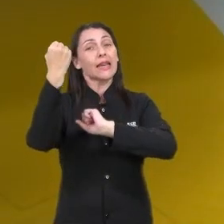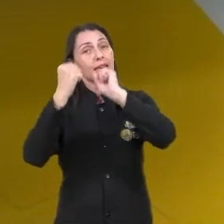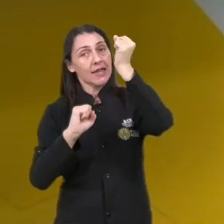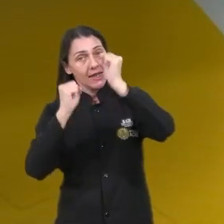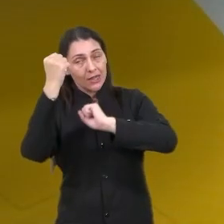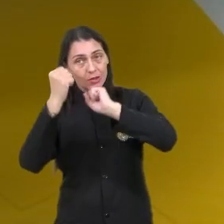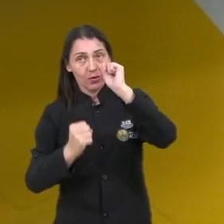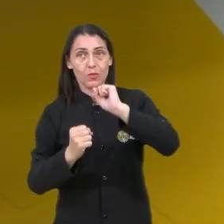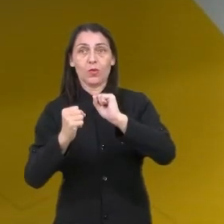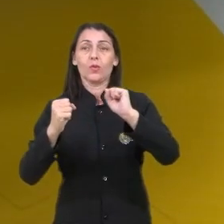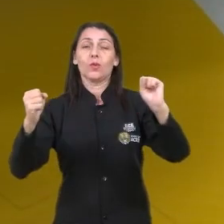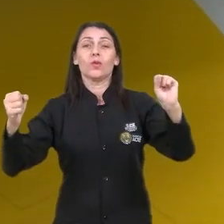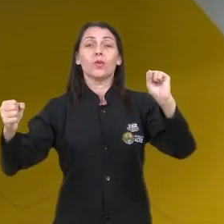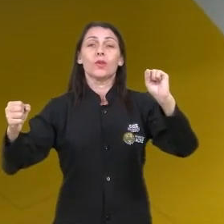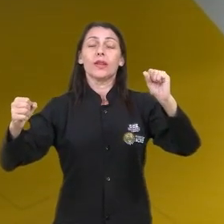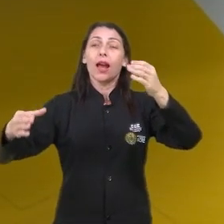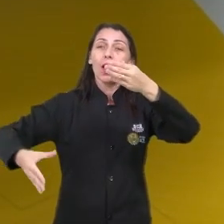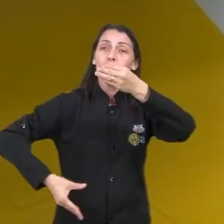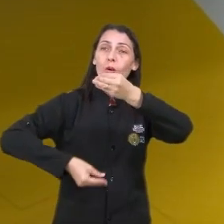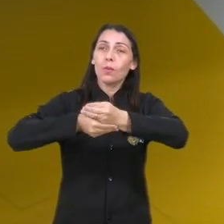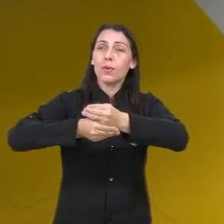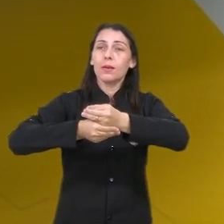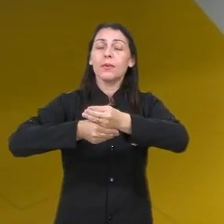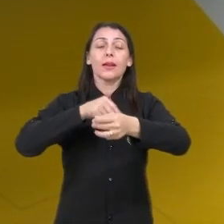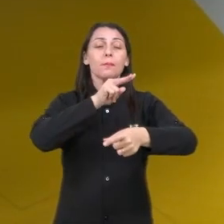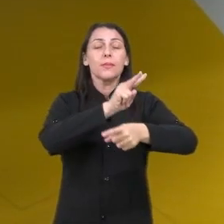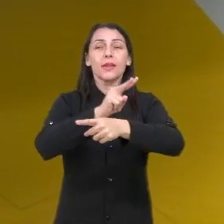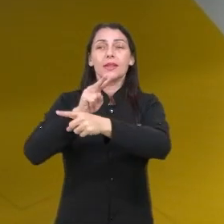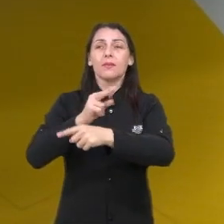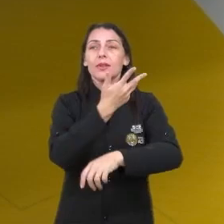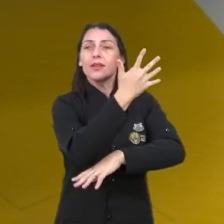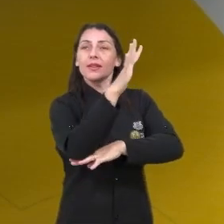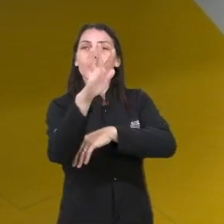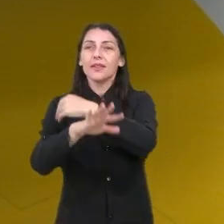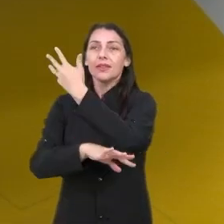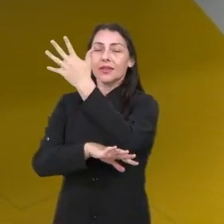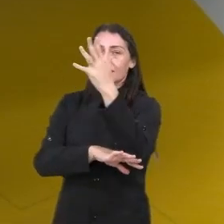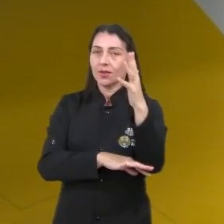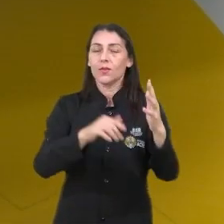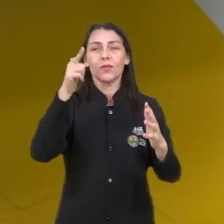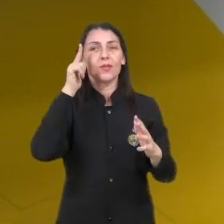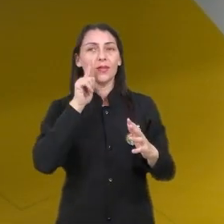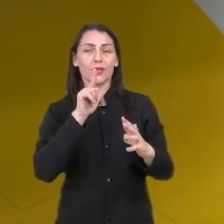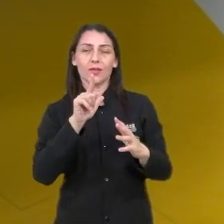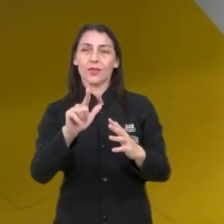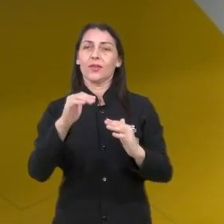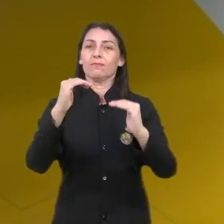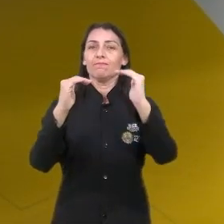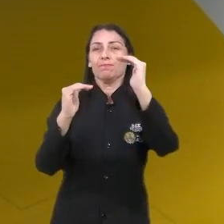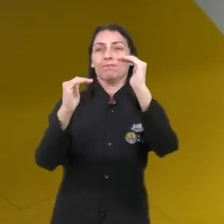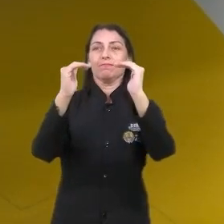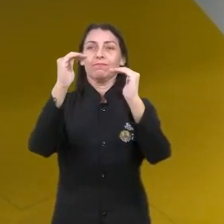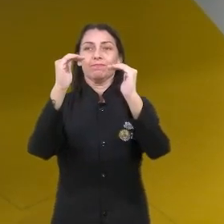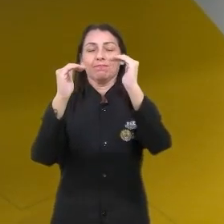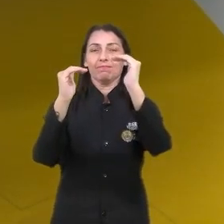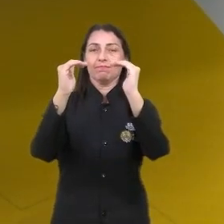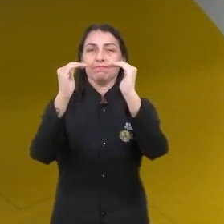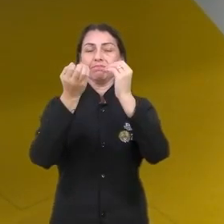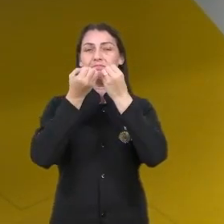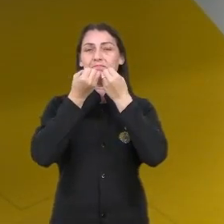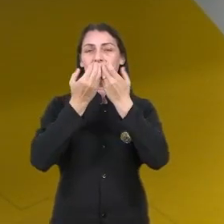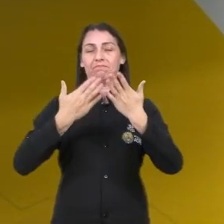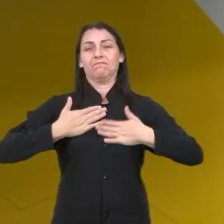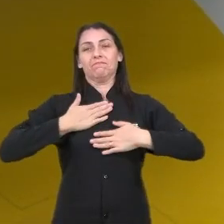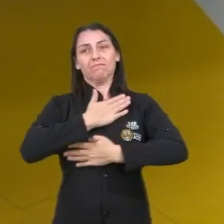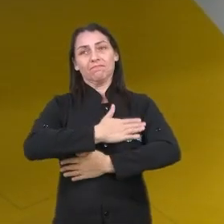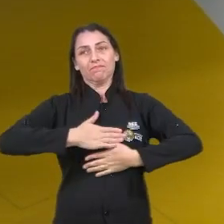indústria, ela complementa, né, a preservação ambiental, nós chegaremos aí num nível de bem-estar social,